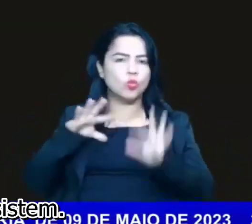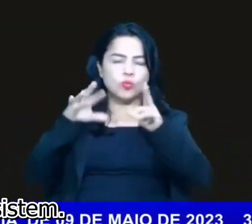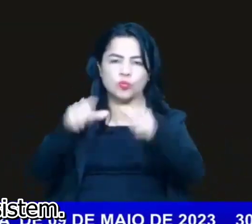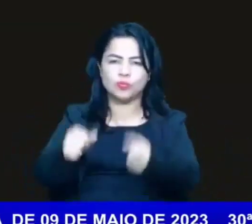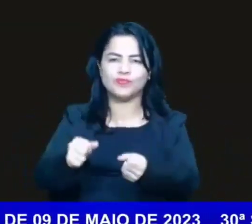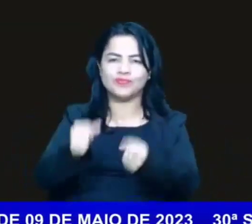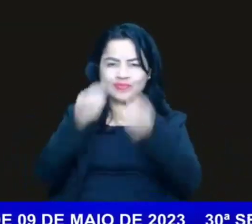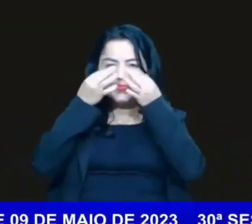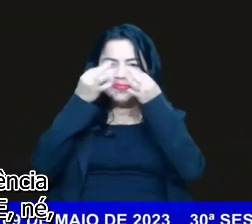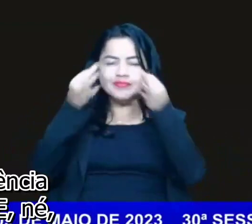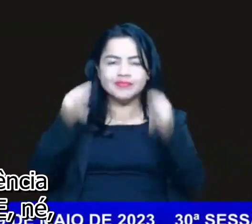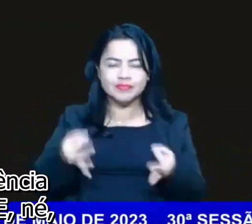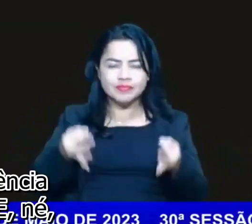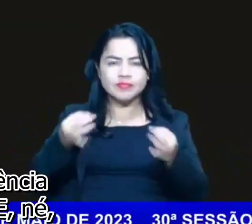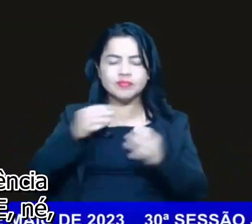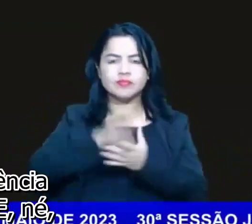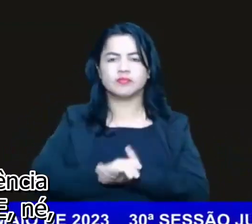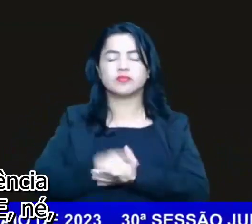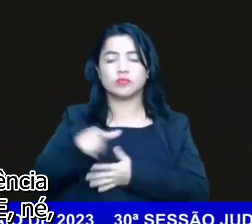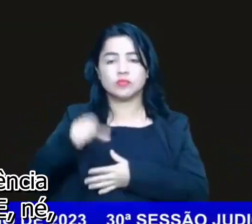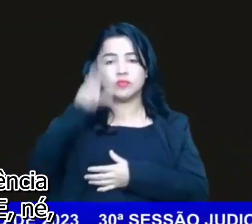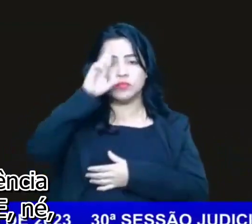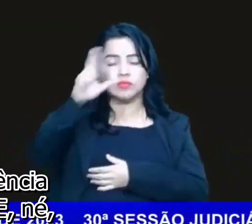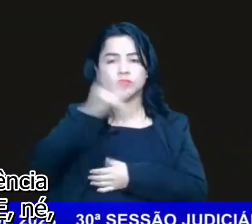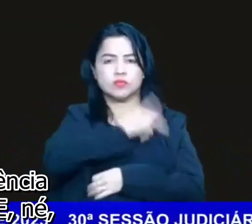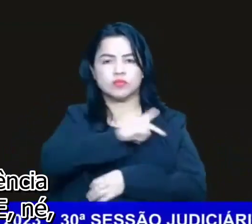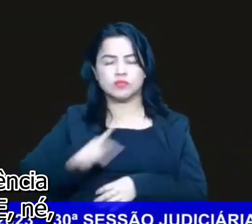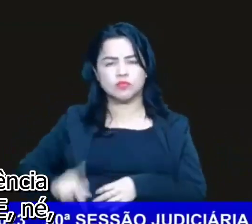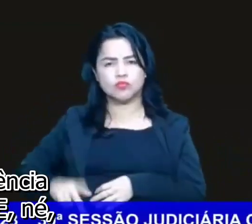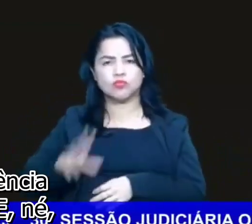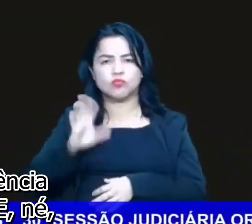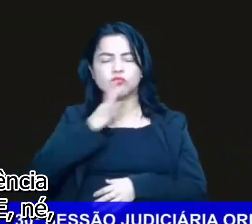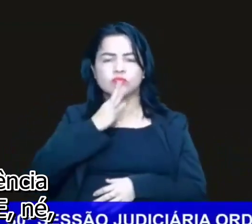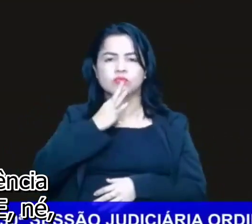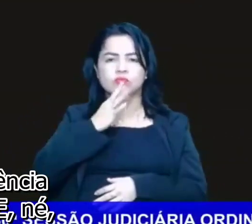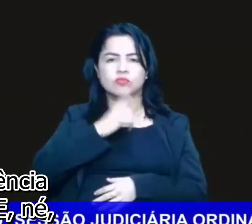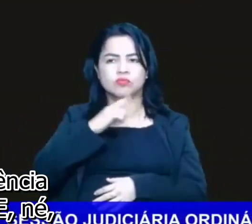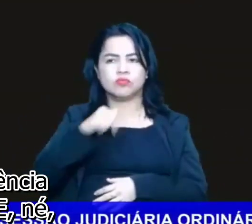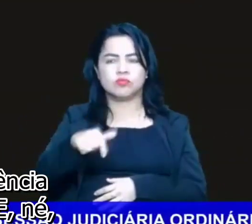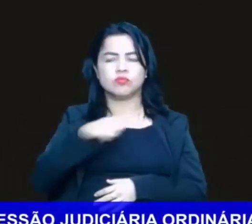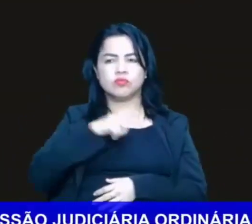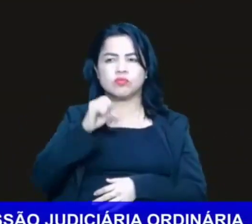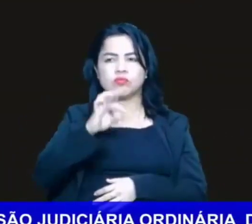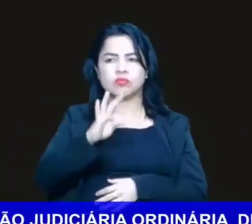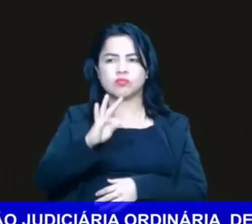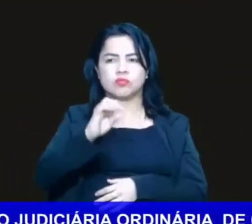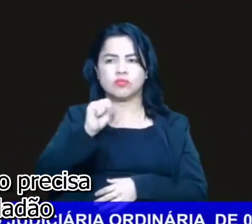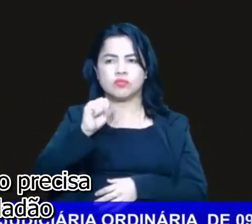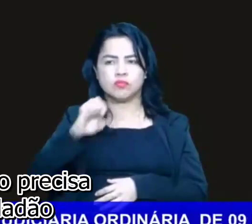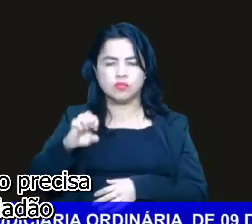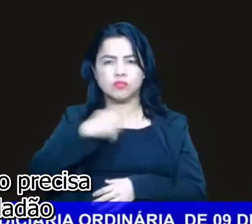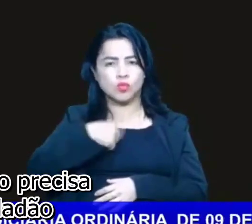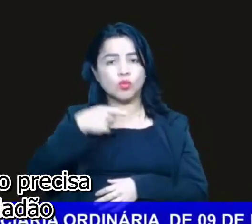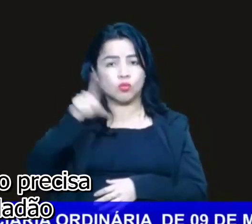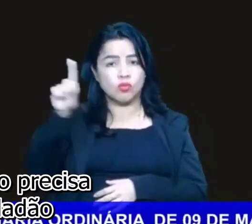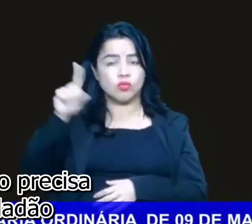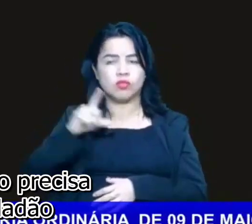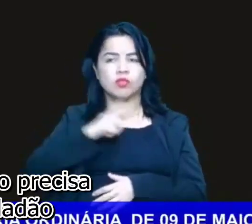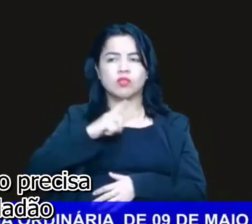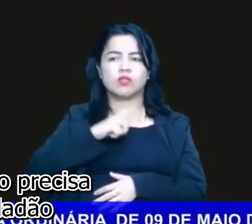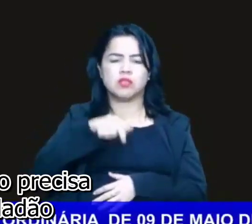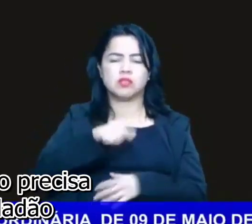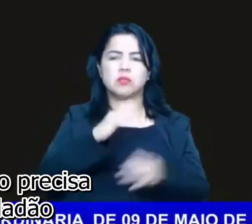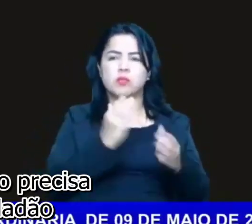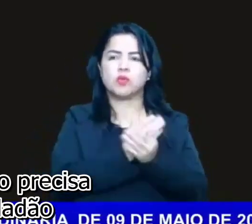nos Usa assistem. óculos de Senhor armação presidente, escura. conforme Vossa Excelência esclareceu, estou em trânsito indo para o TSE, não é? E esse processo é